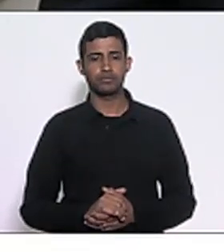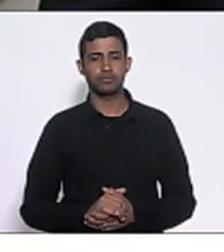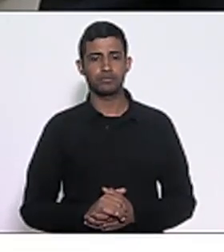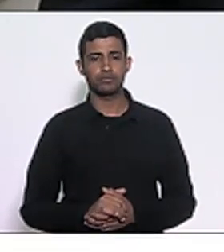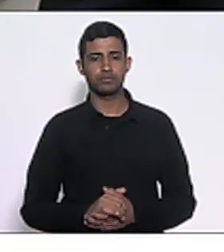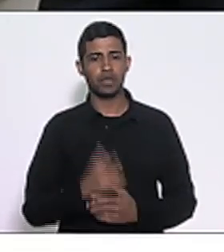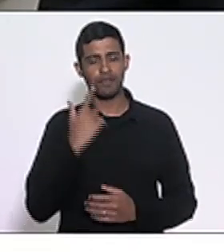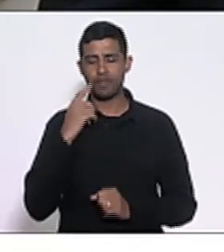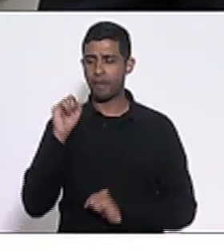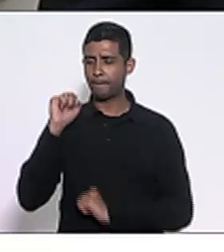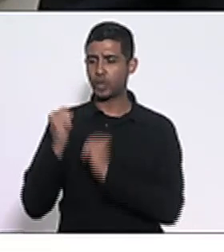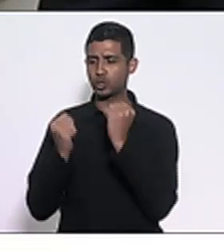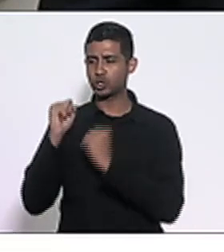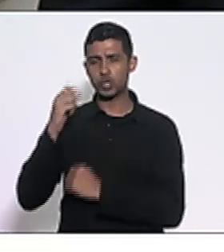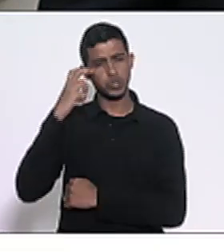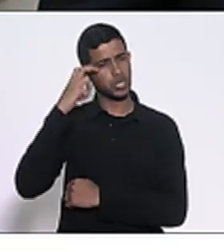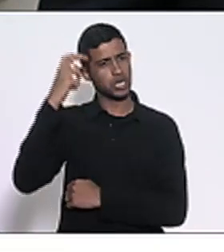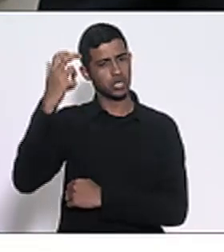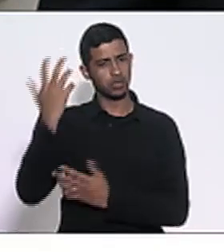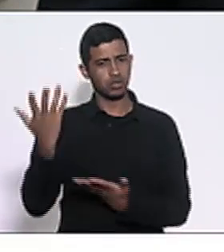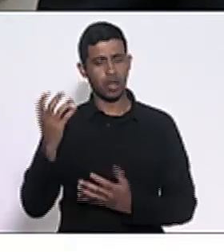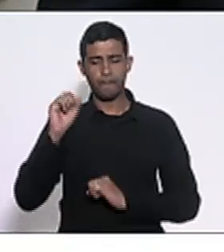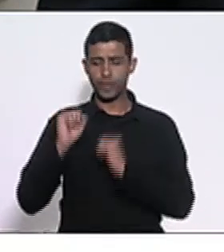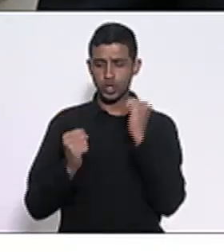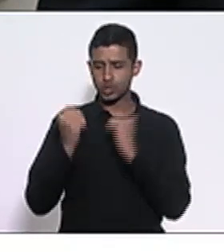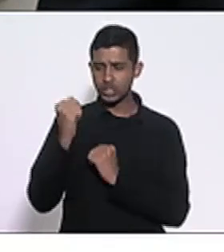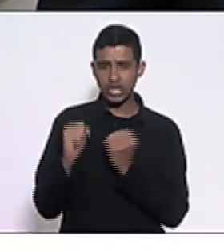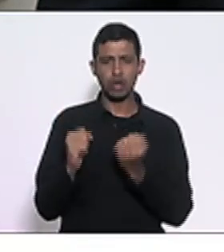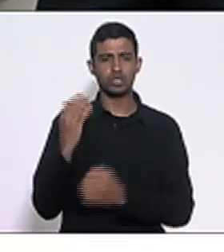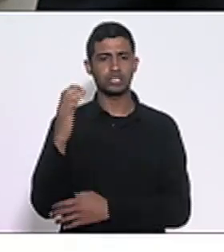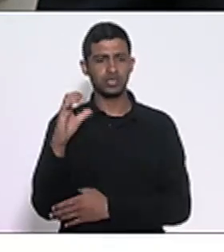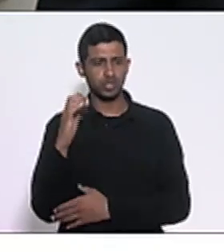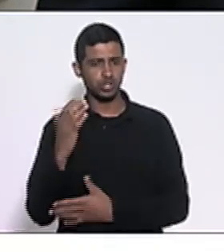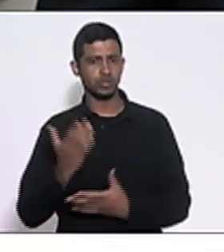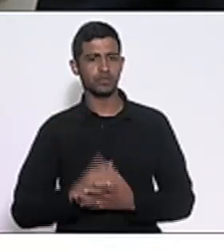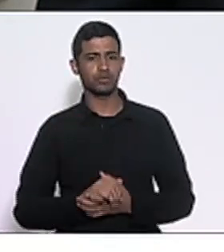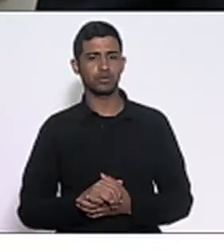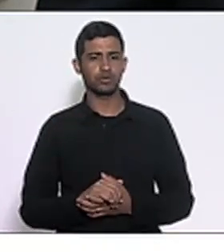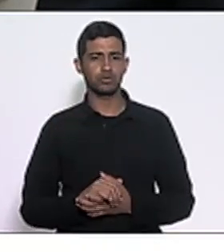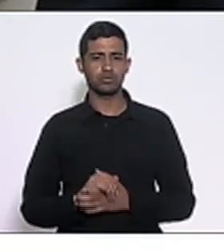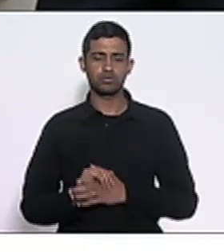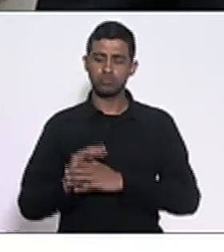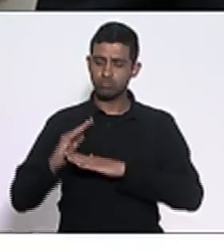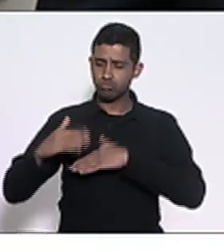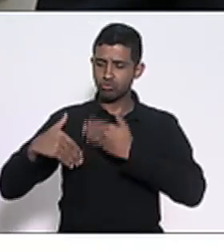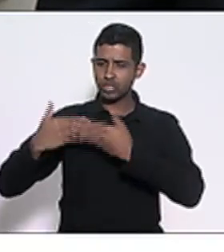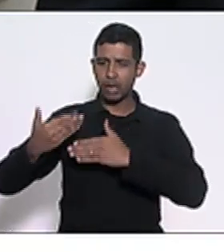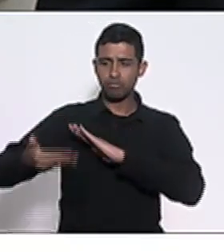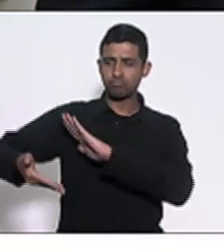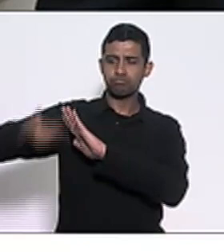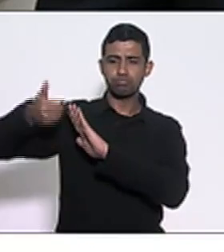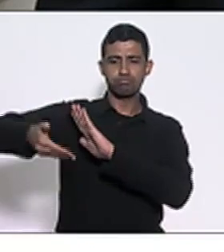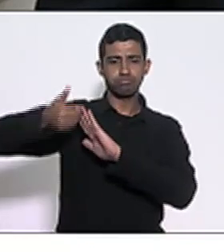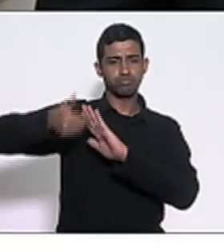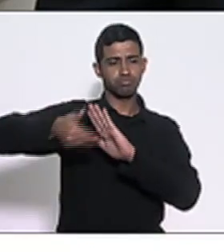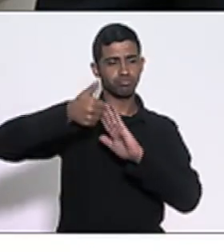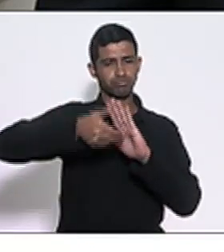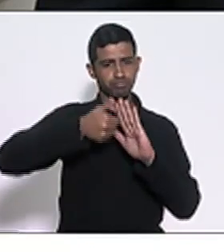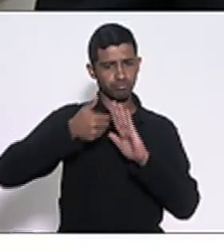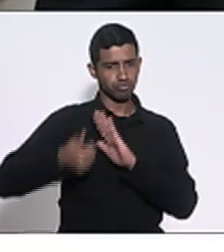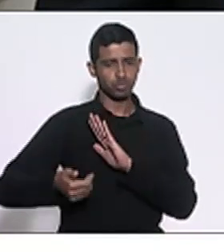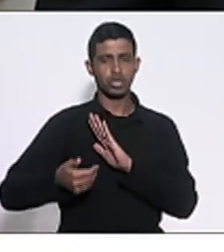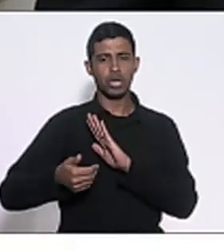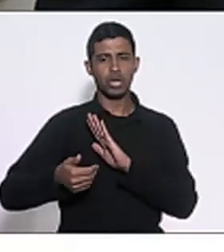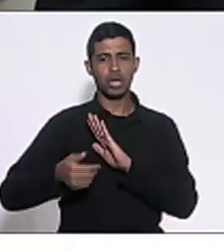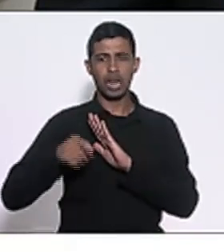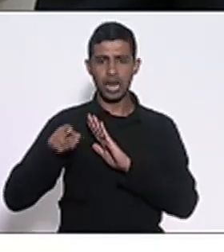produção intelectual, é produção científica, eles foram retirados das mãos do